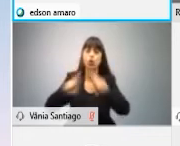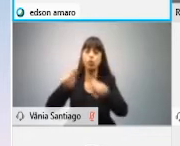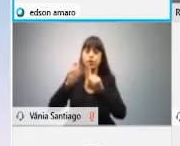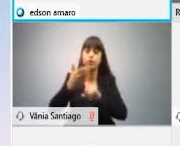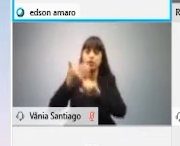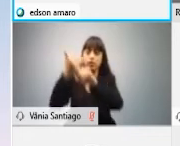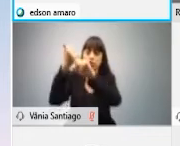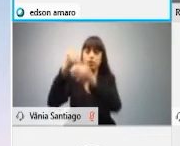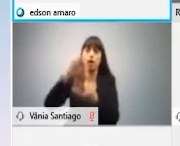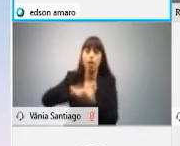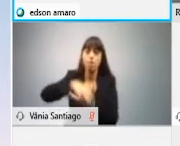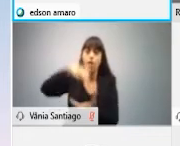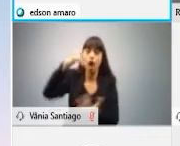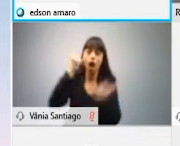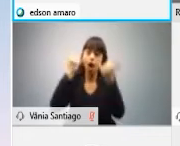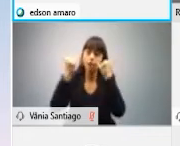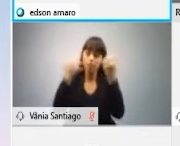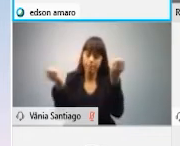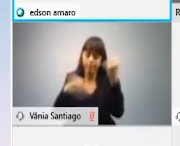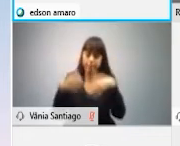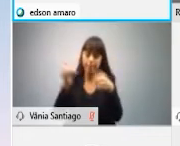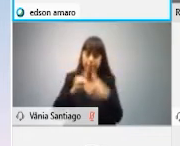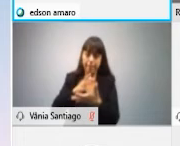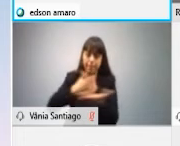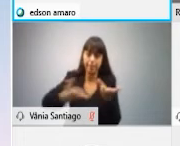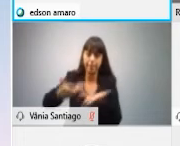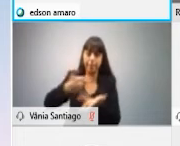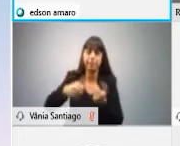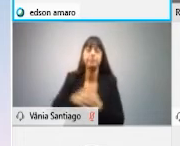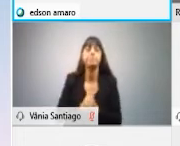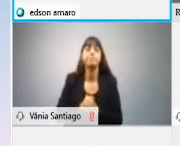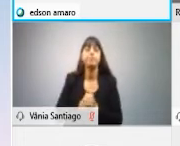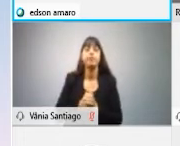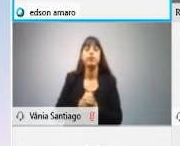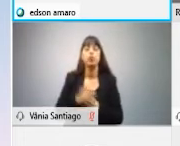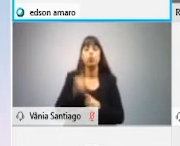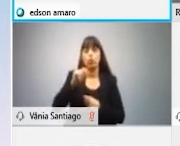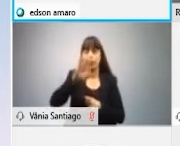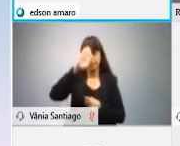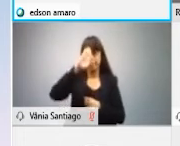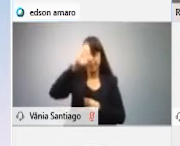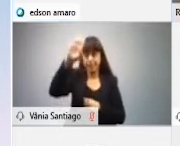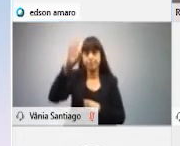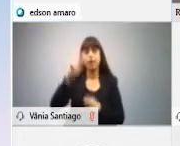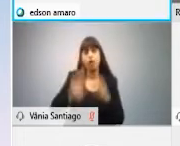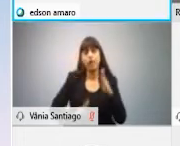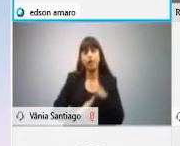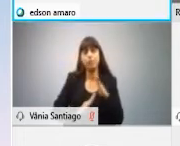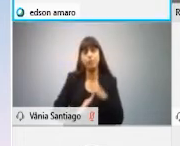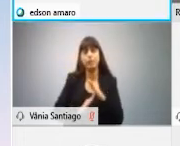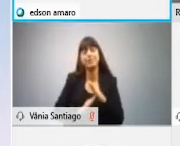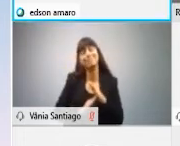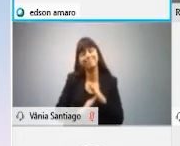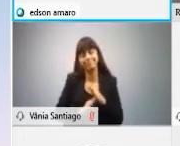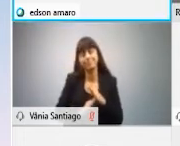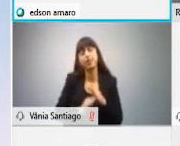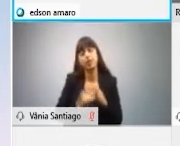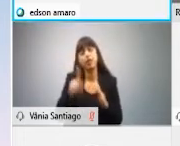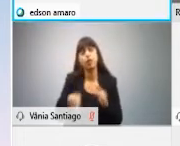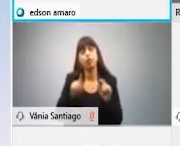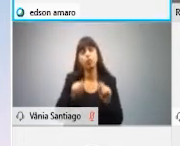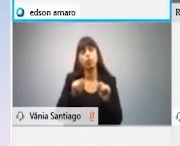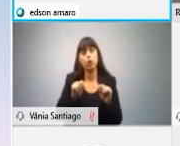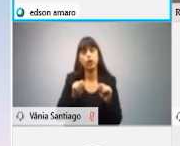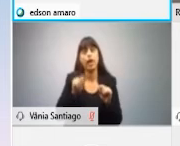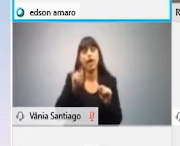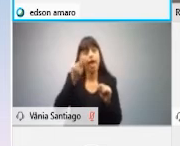Porém, aquilo que nós tínhamos antes como uma das principais limitações, que é eu não entendo esse fenômeno porque